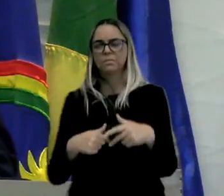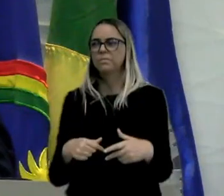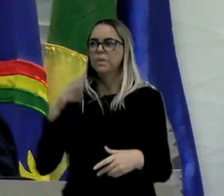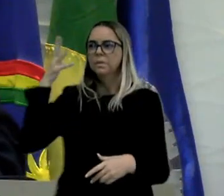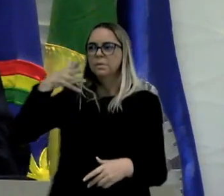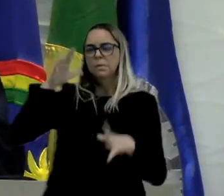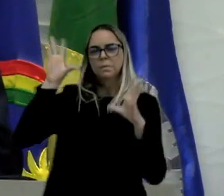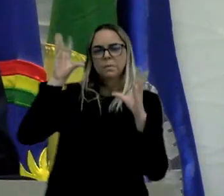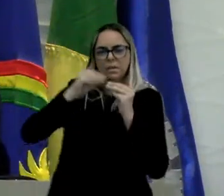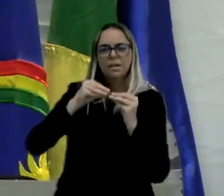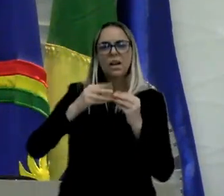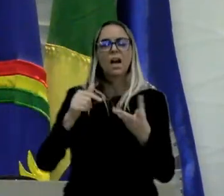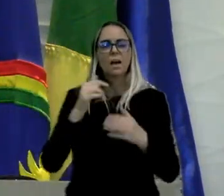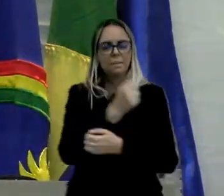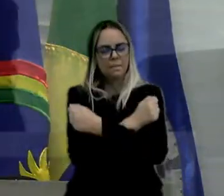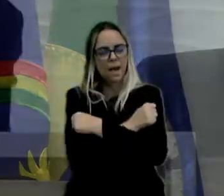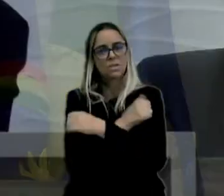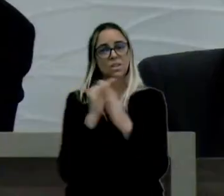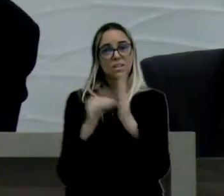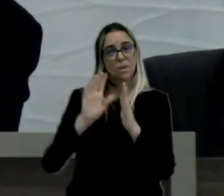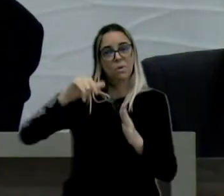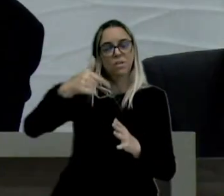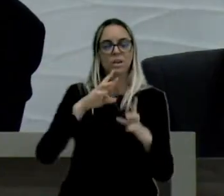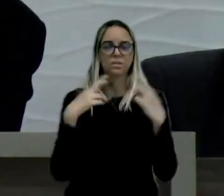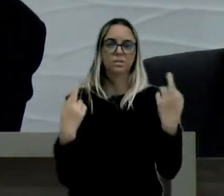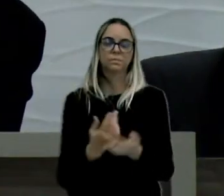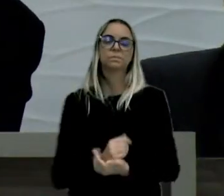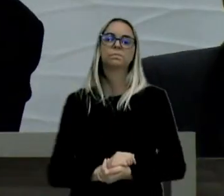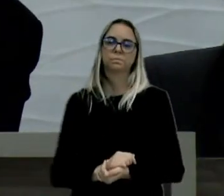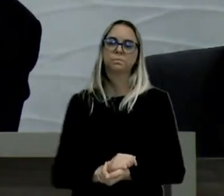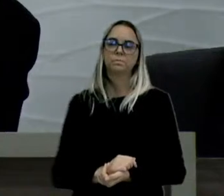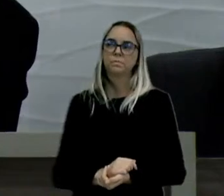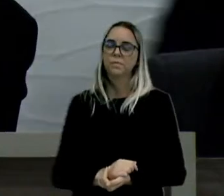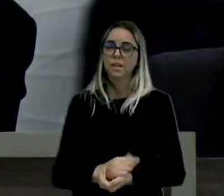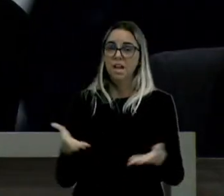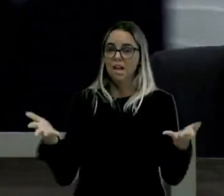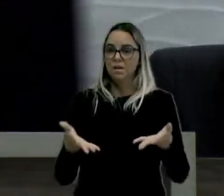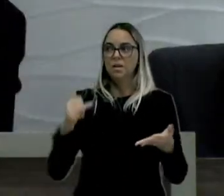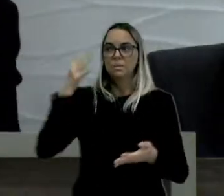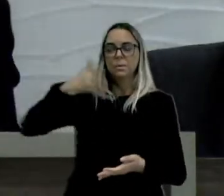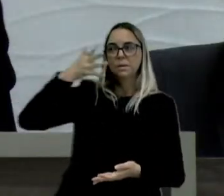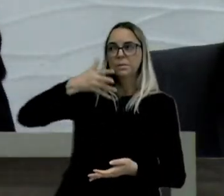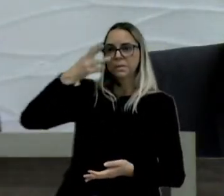presidente um abraço e até a próxima para contar a palavra Vereador João